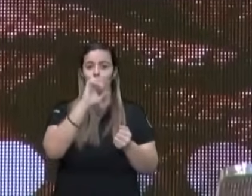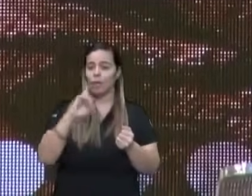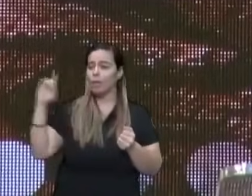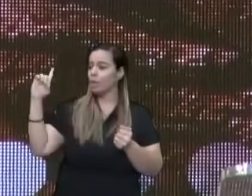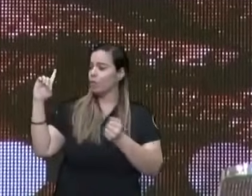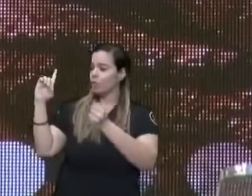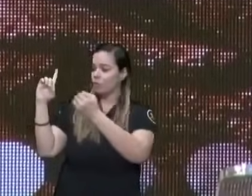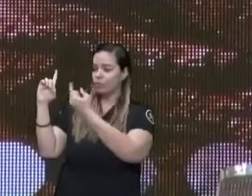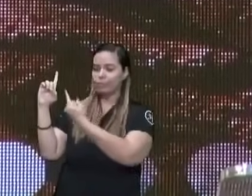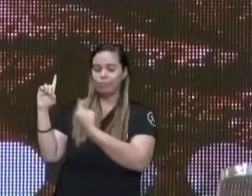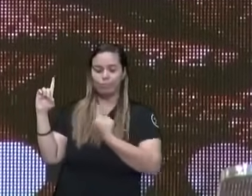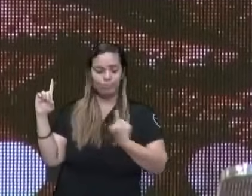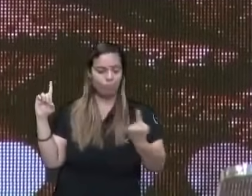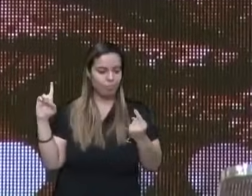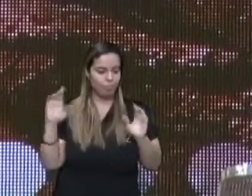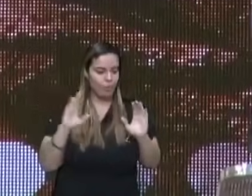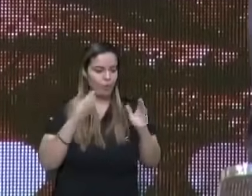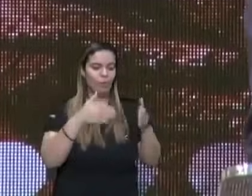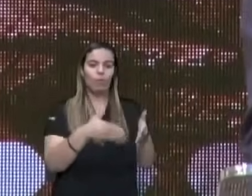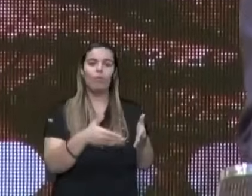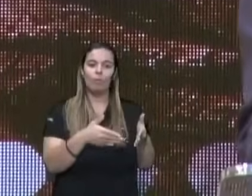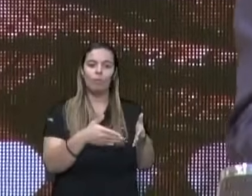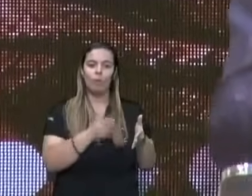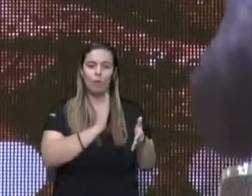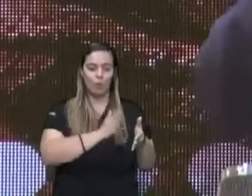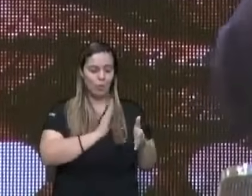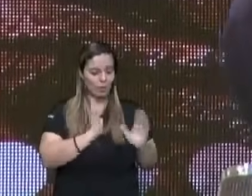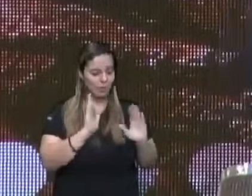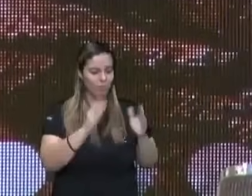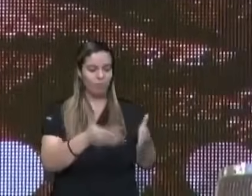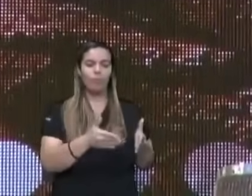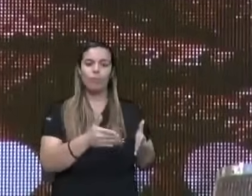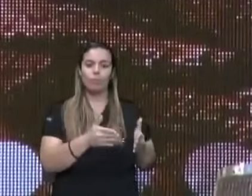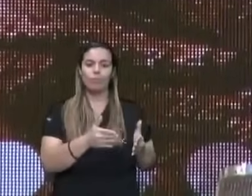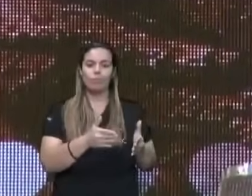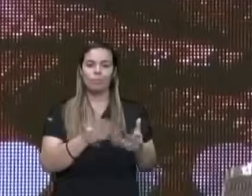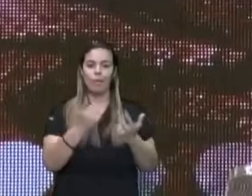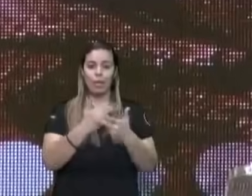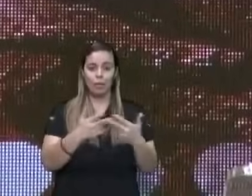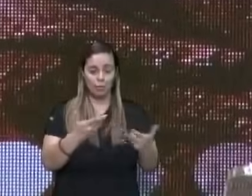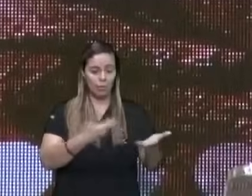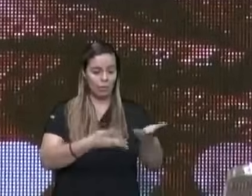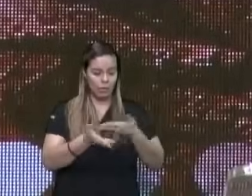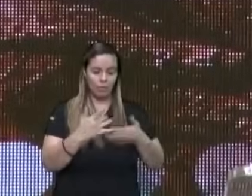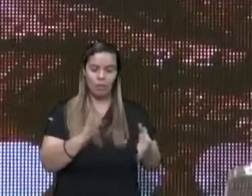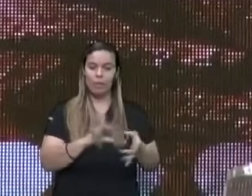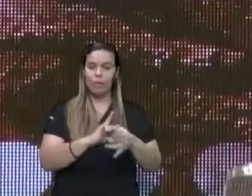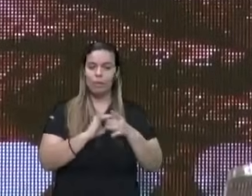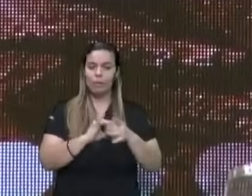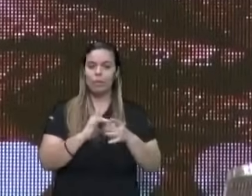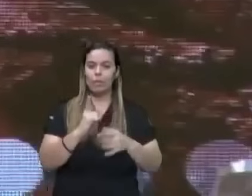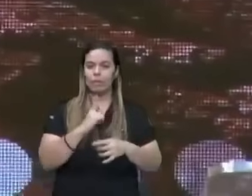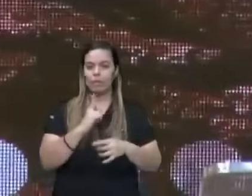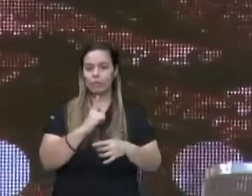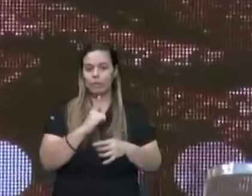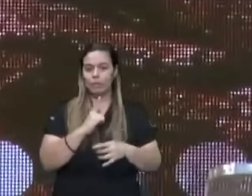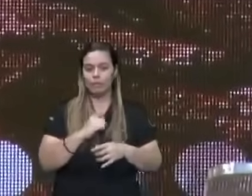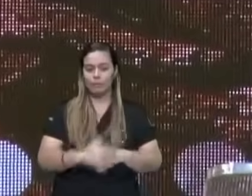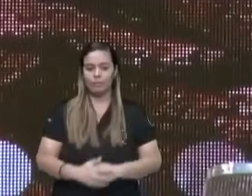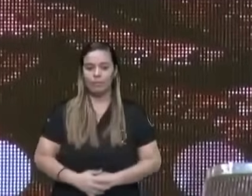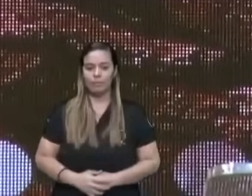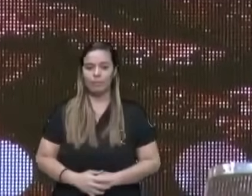seu coração do Senhor. Essas coisas estão interligadas. Confiar no